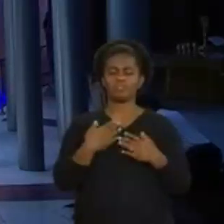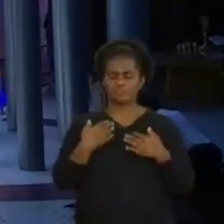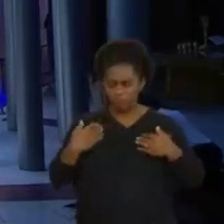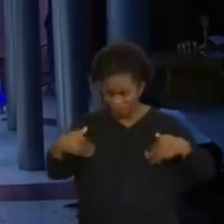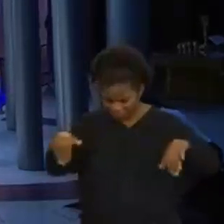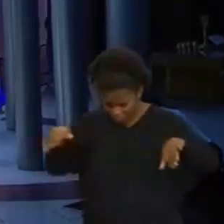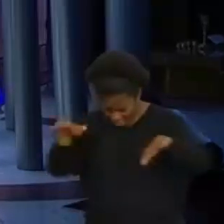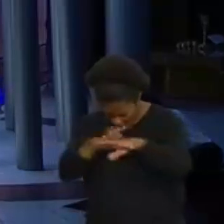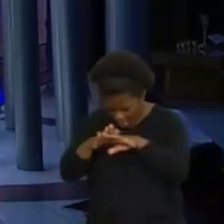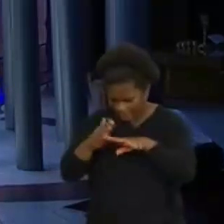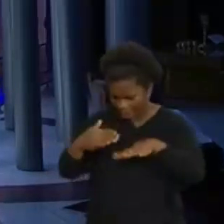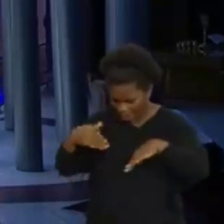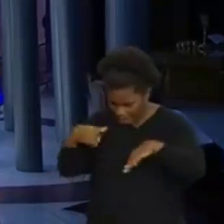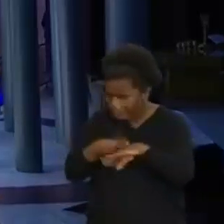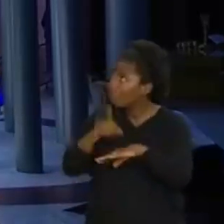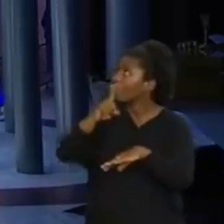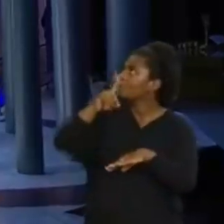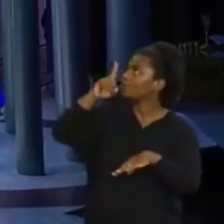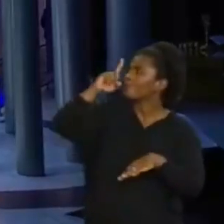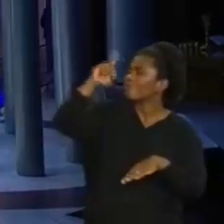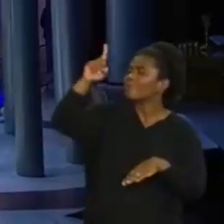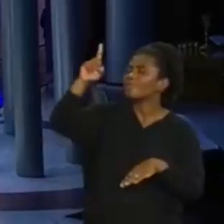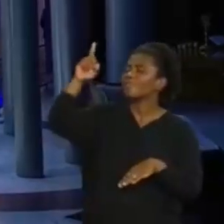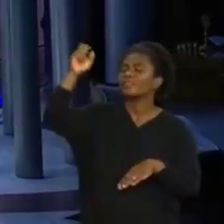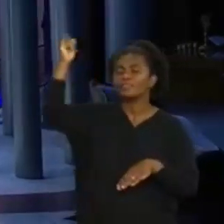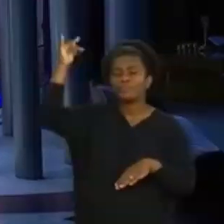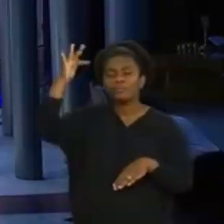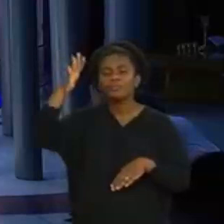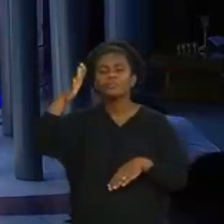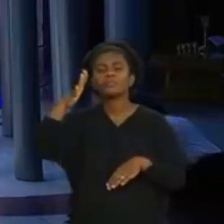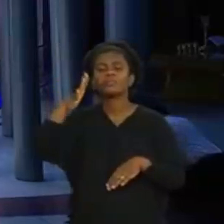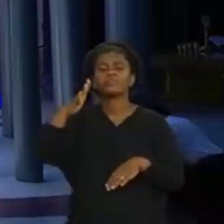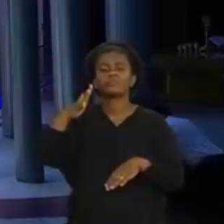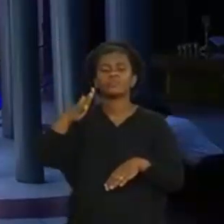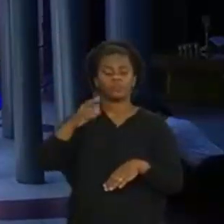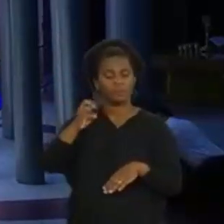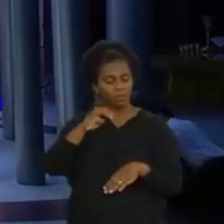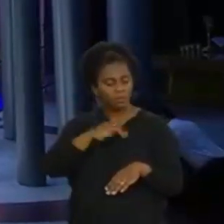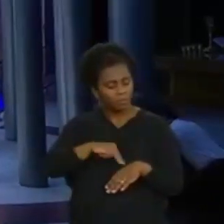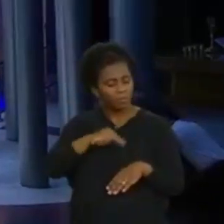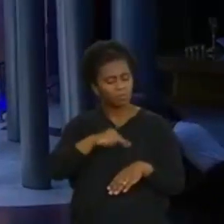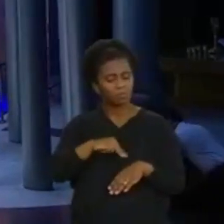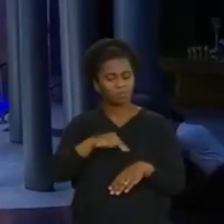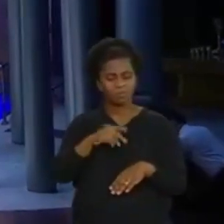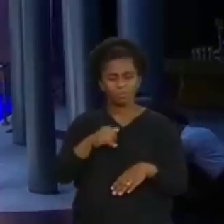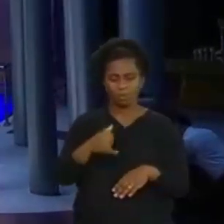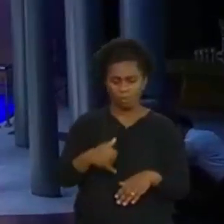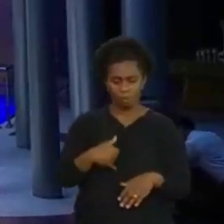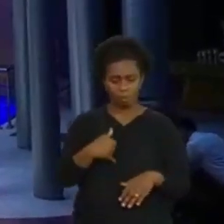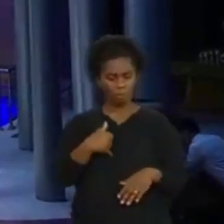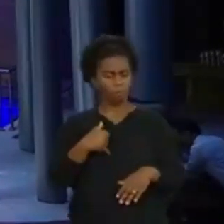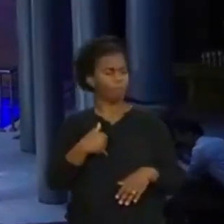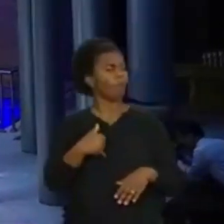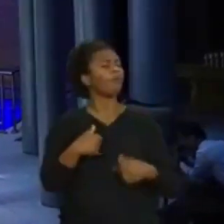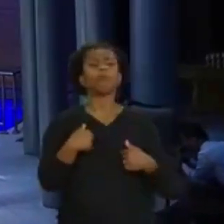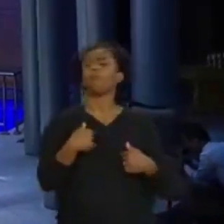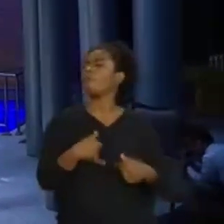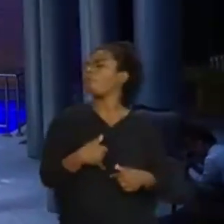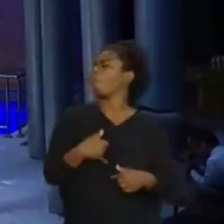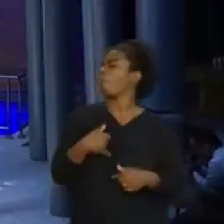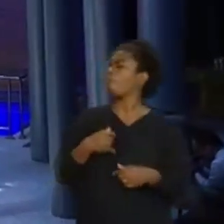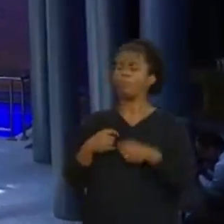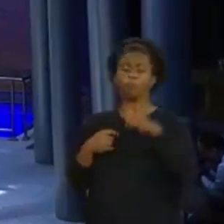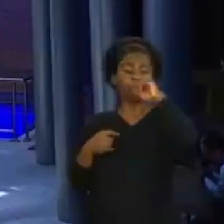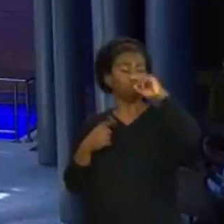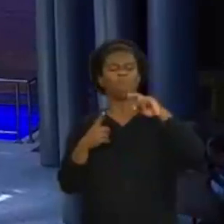encontra graça, que você encontra misericórdia. Não se exalte, senão você encontra